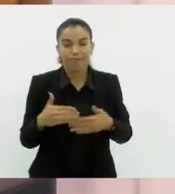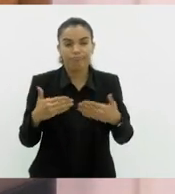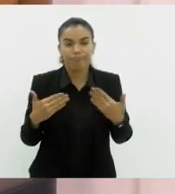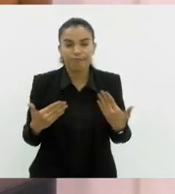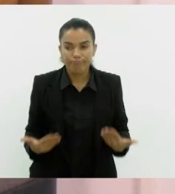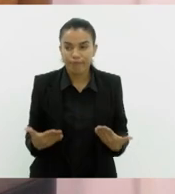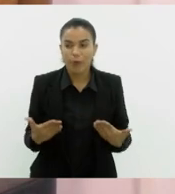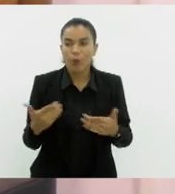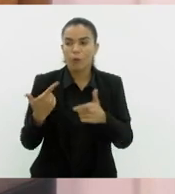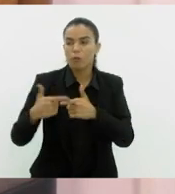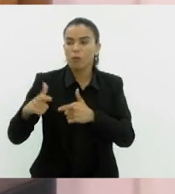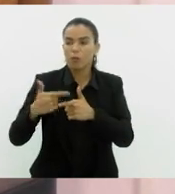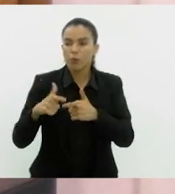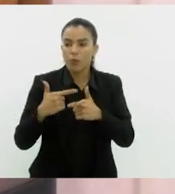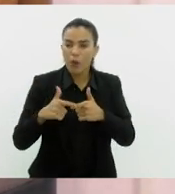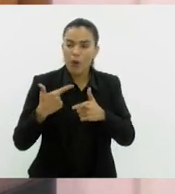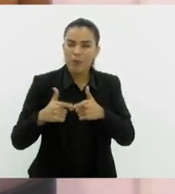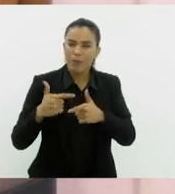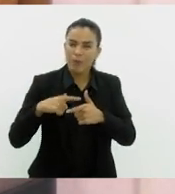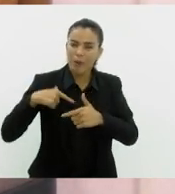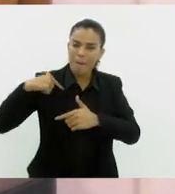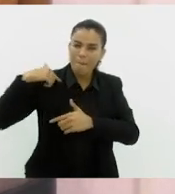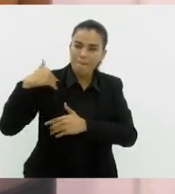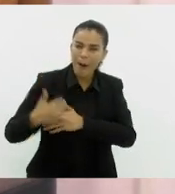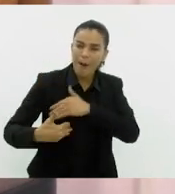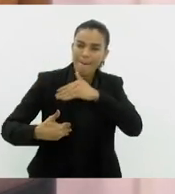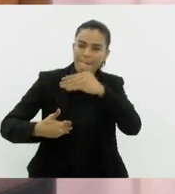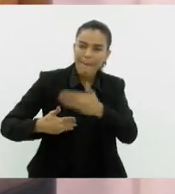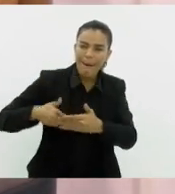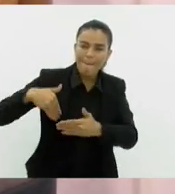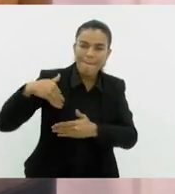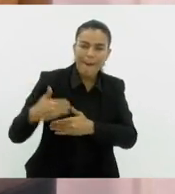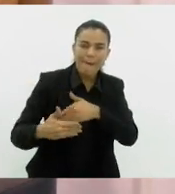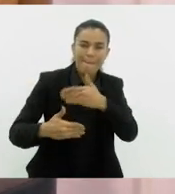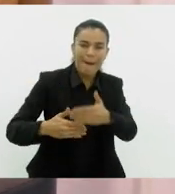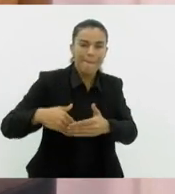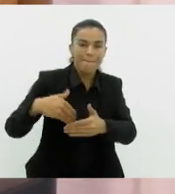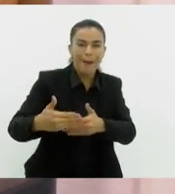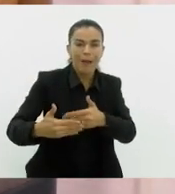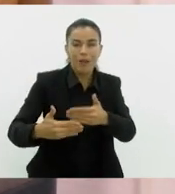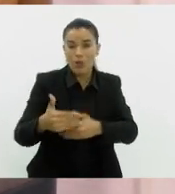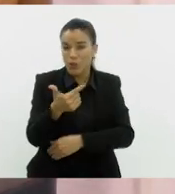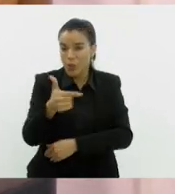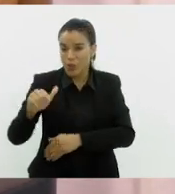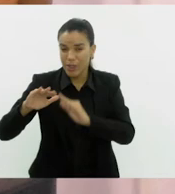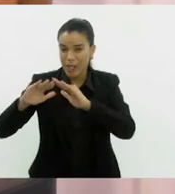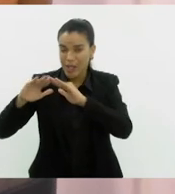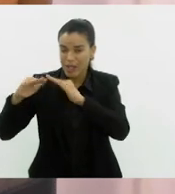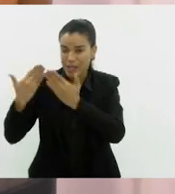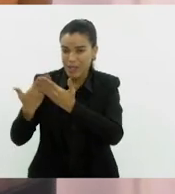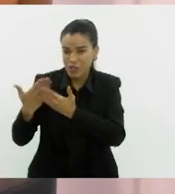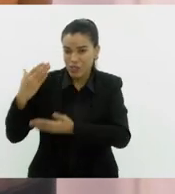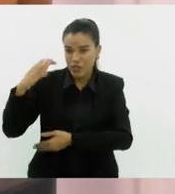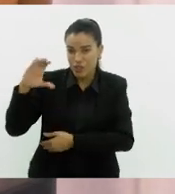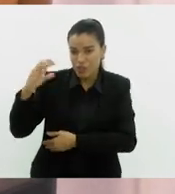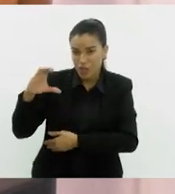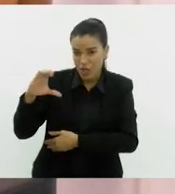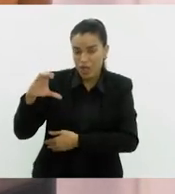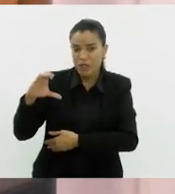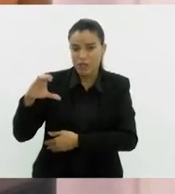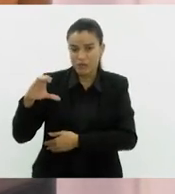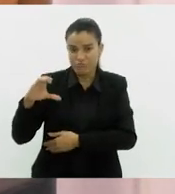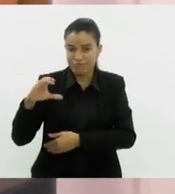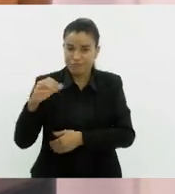o problema perpassa, é para além de não ter creche para filhos de mães